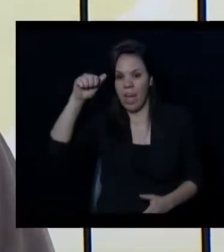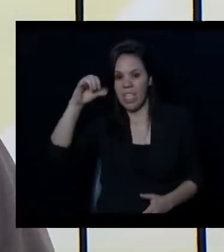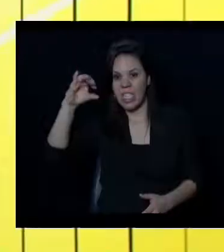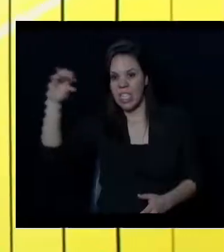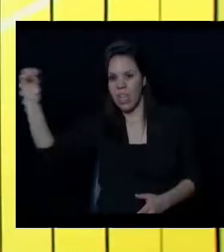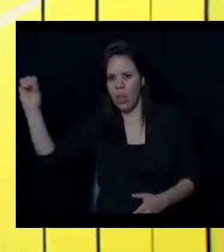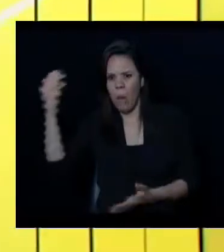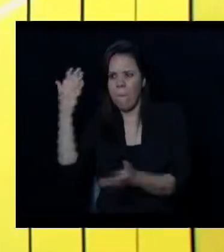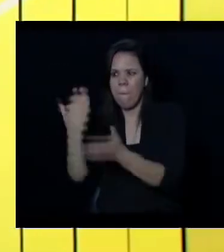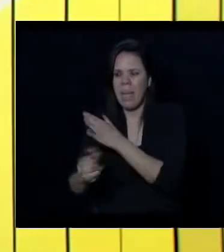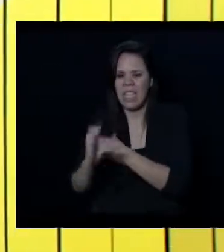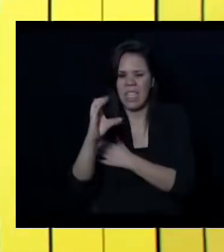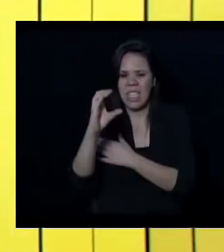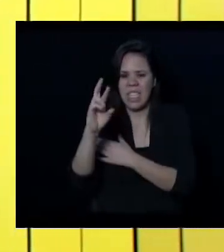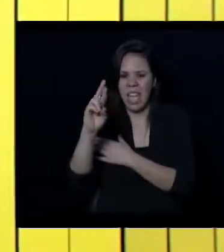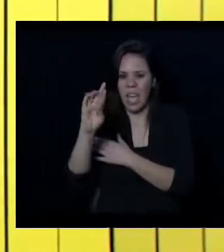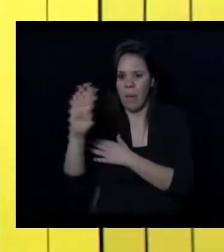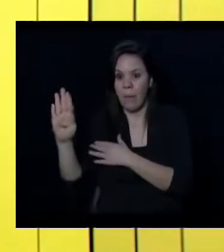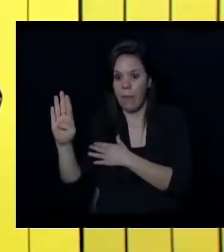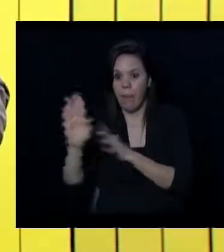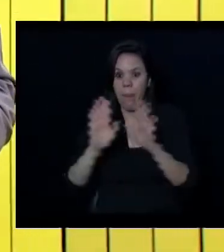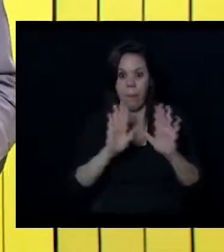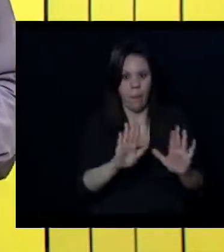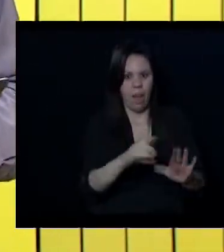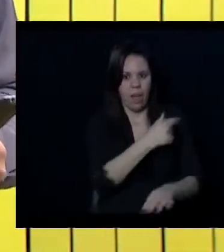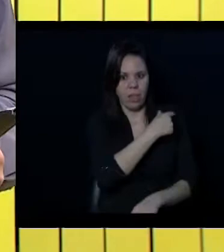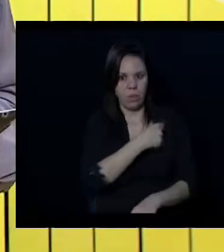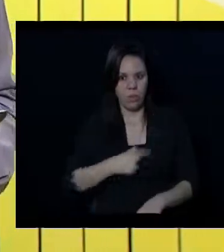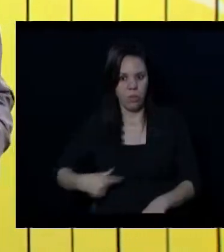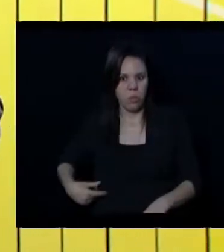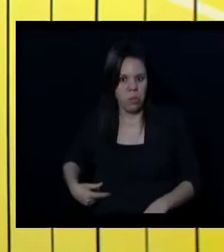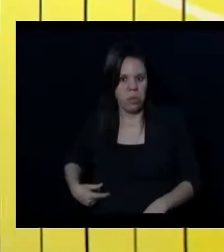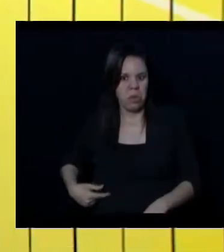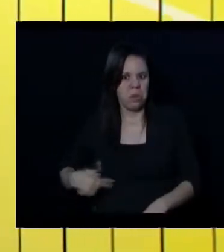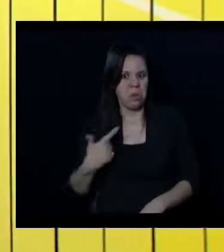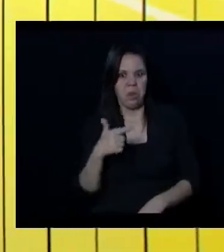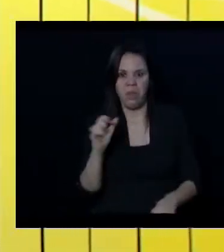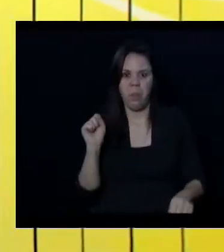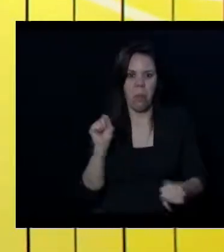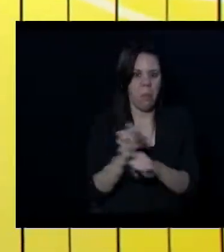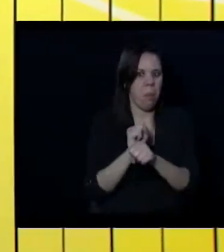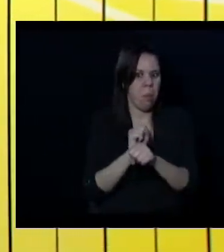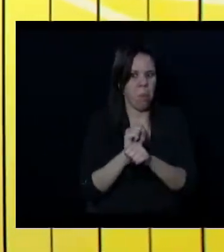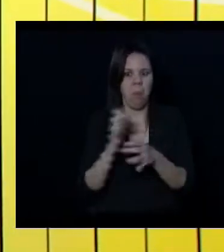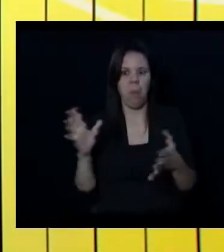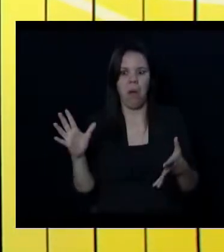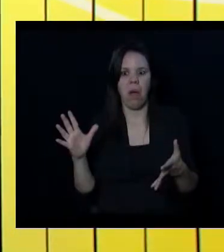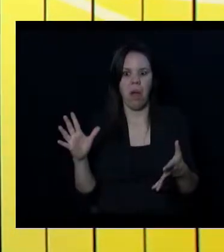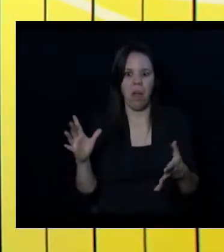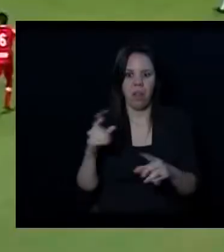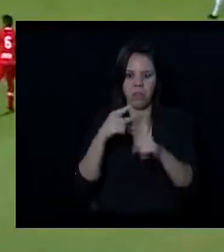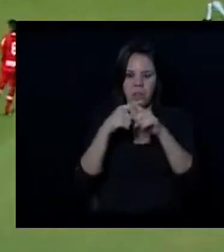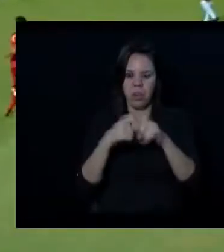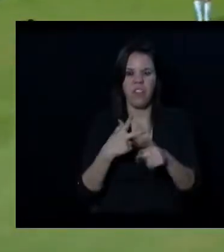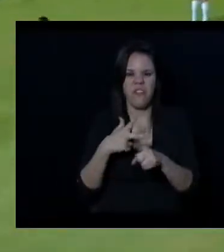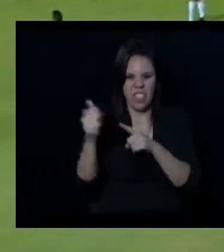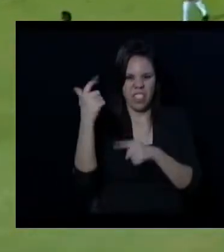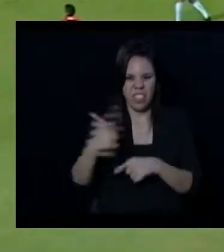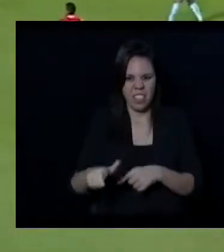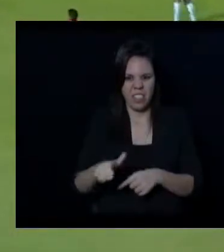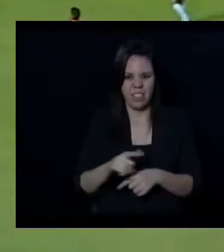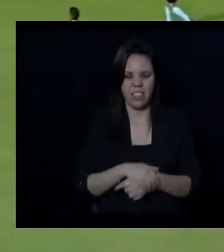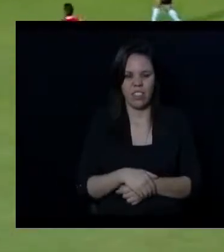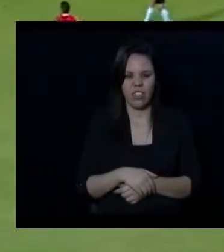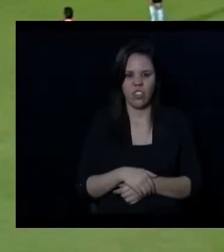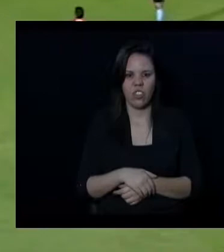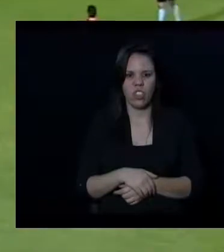CRB. Já a Ponte Preta parece que nem houve a parada para a Copa América e venceu mais uma. Jogando fora